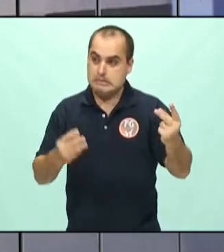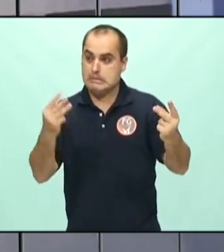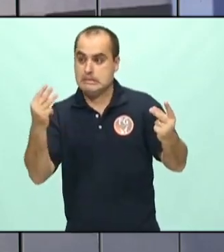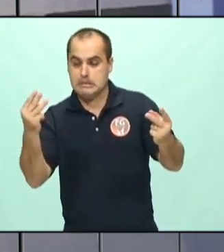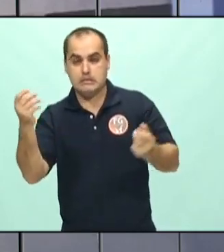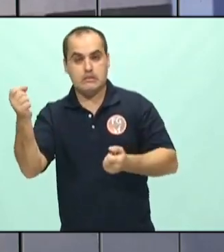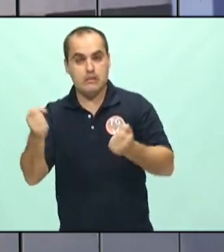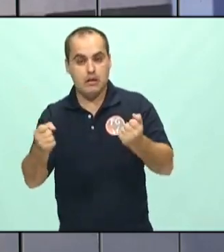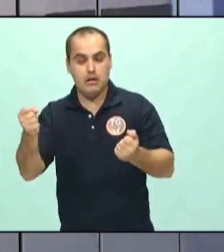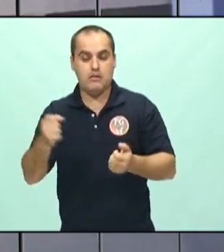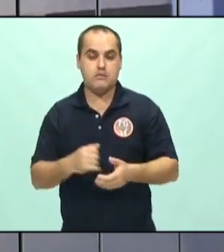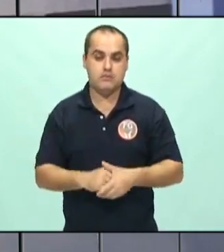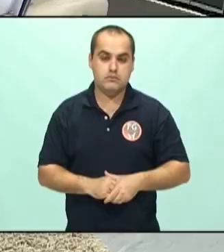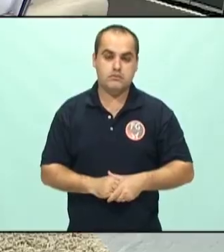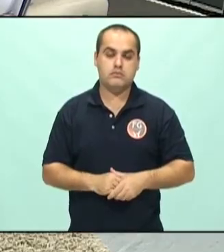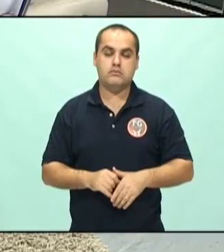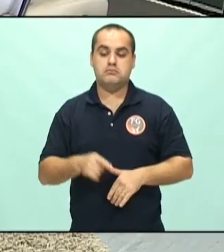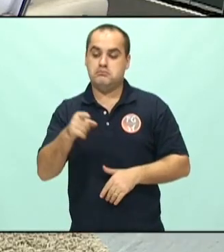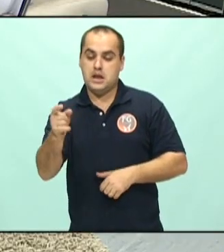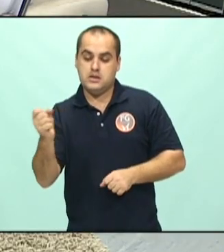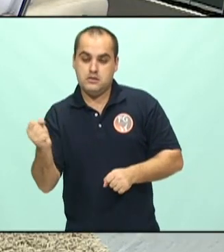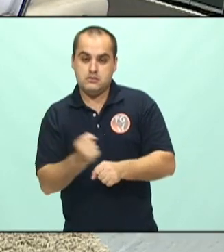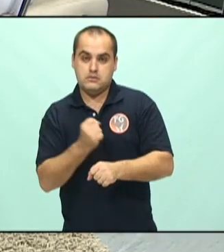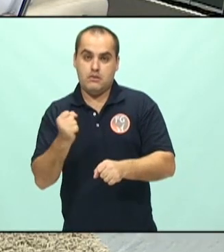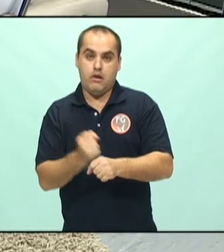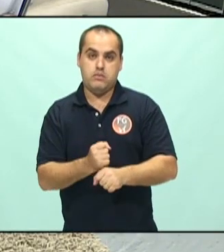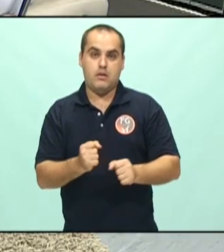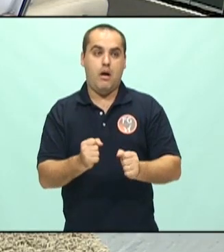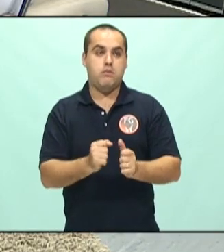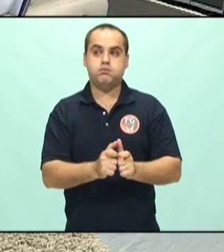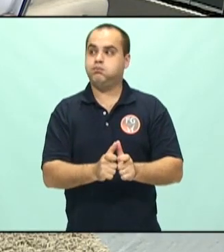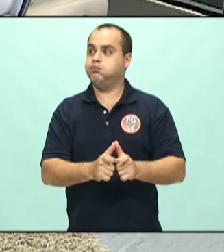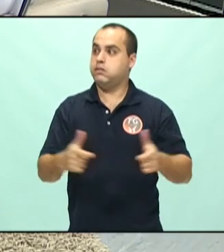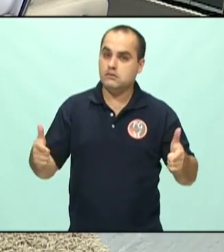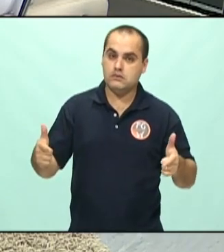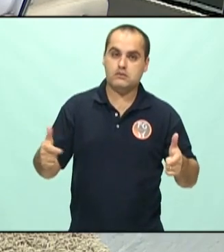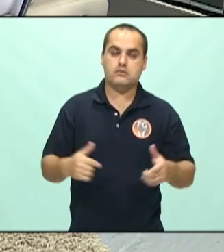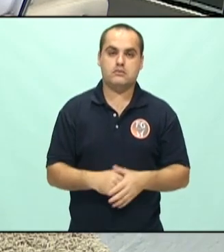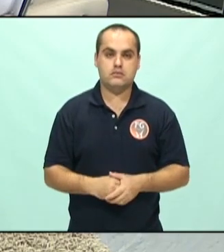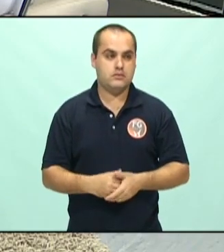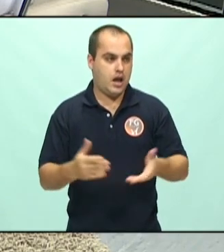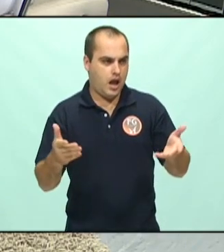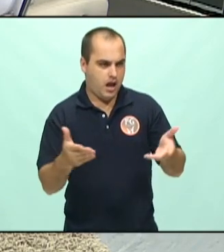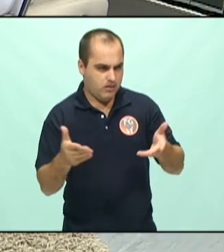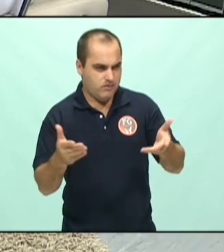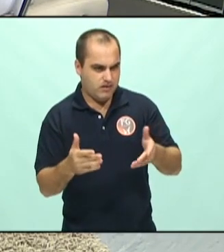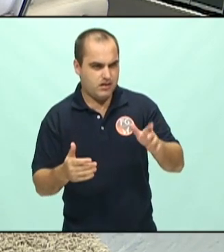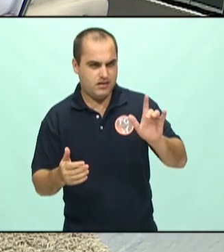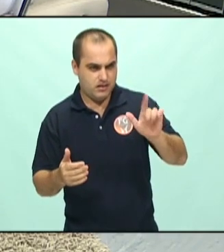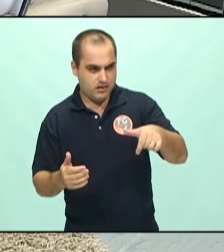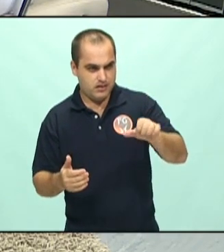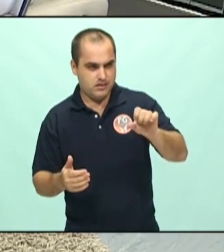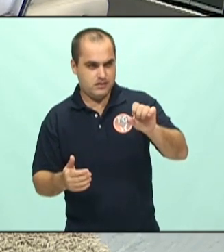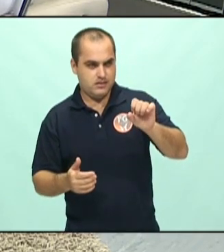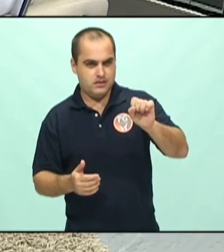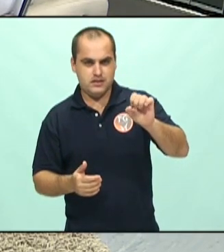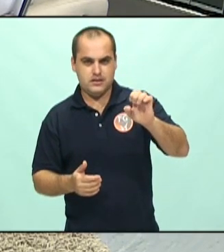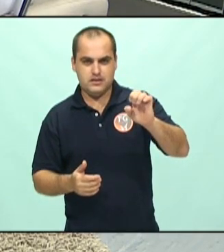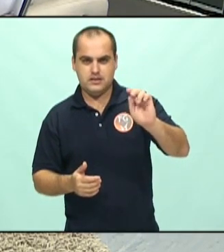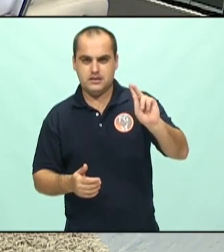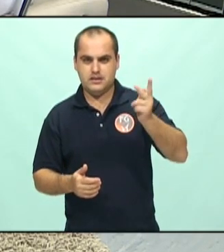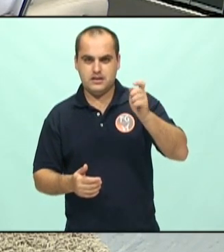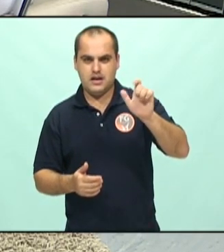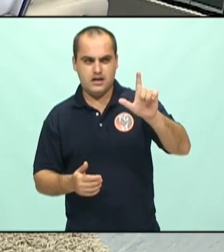obra gigantesca está saindo aí agora tá saindo a chaminé acho que tá sendo ainda